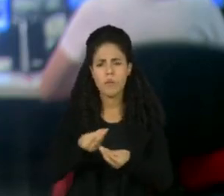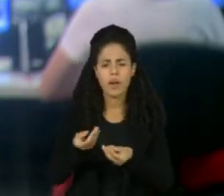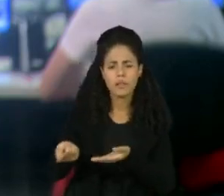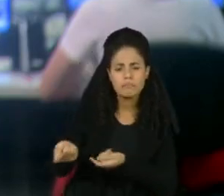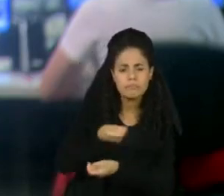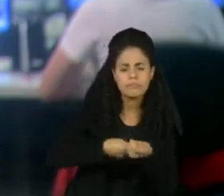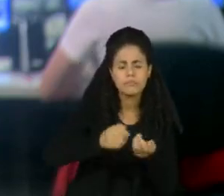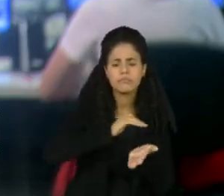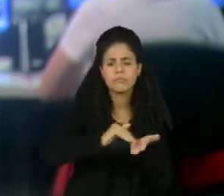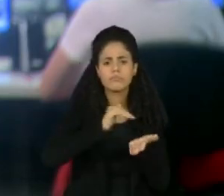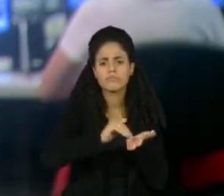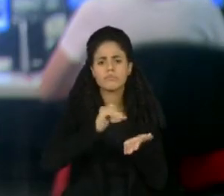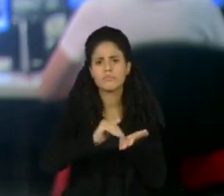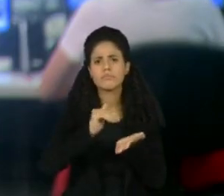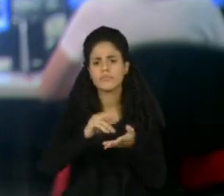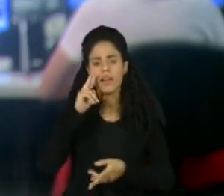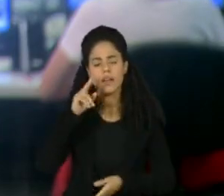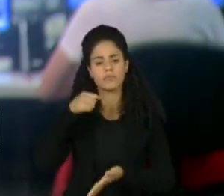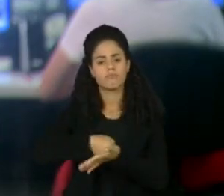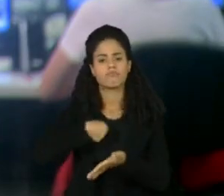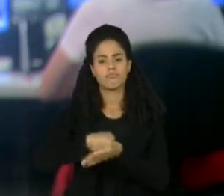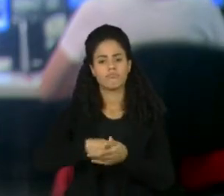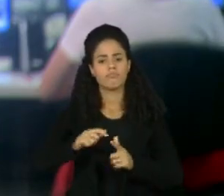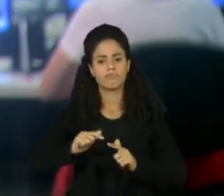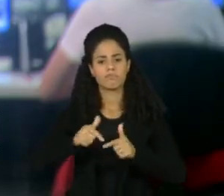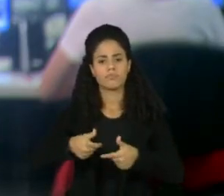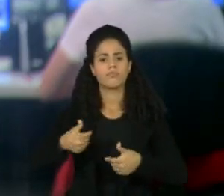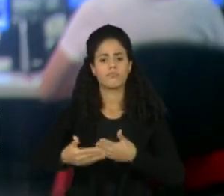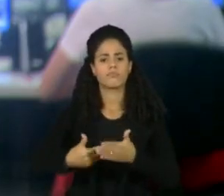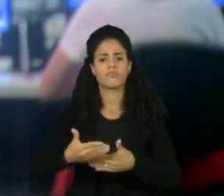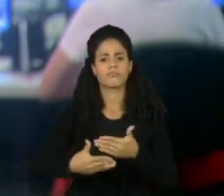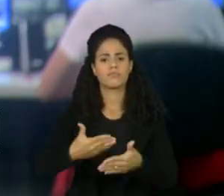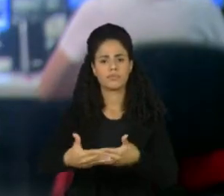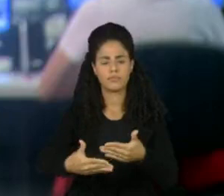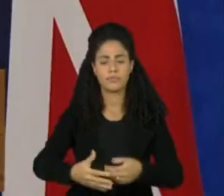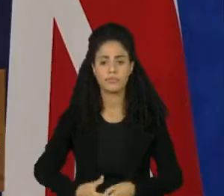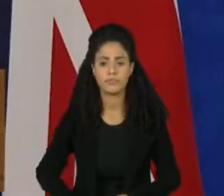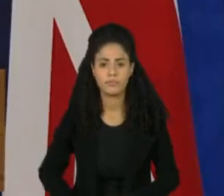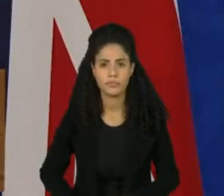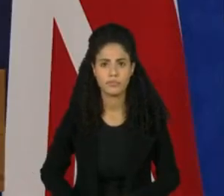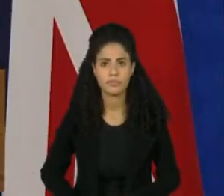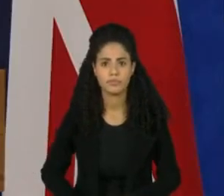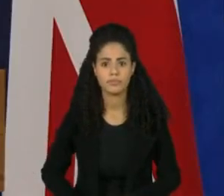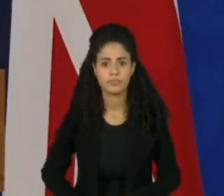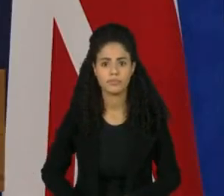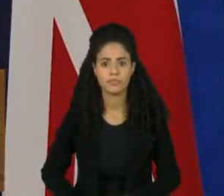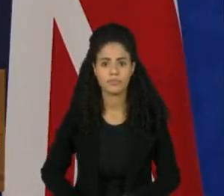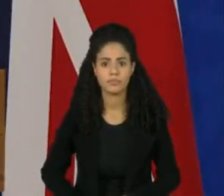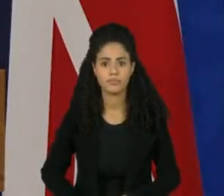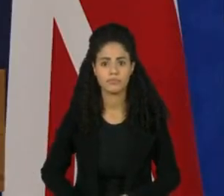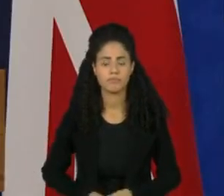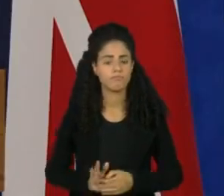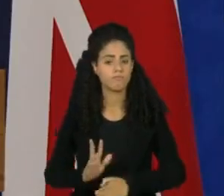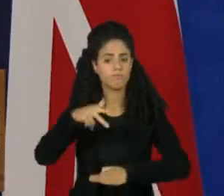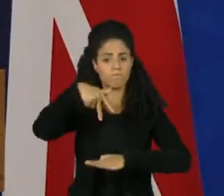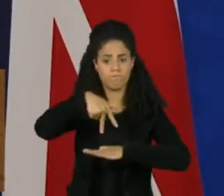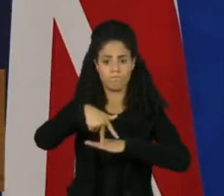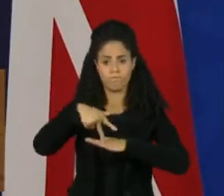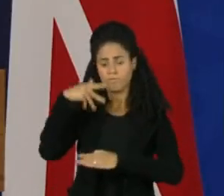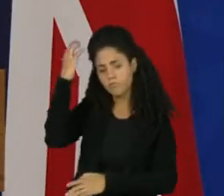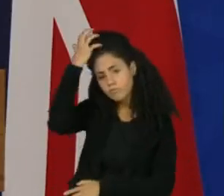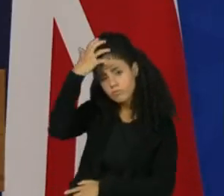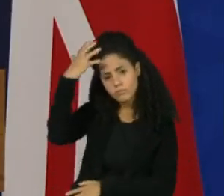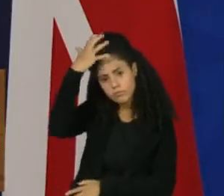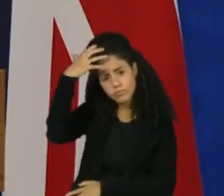administrar o constrangimento e seguir em frente com um governo abalado moralmente. Para permanecer no cargo, Boris precisa